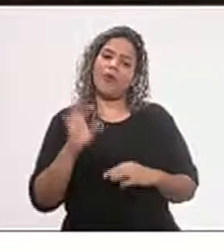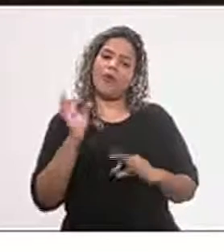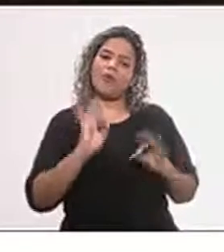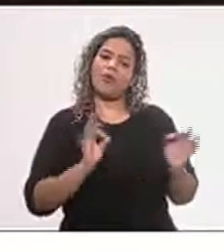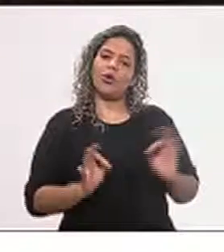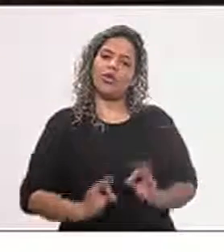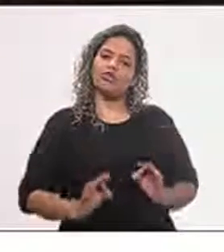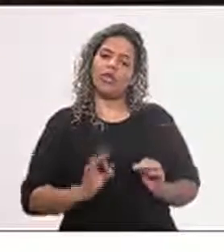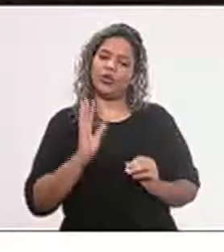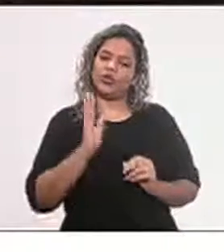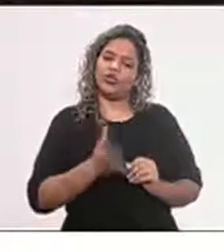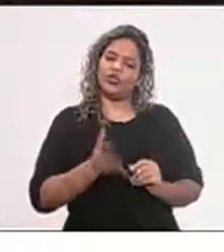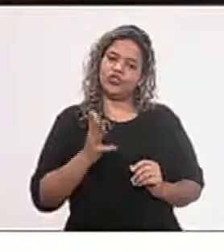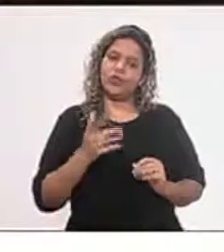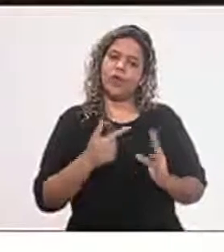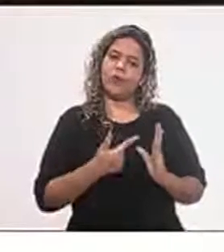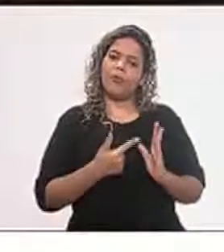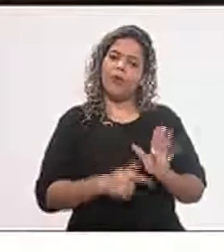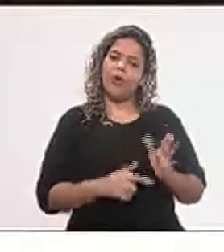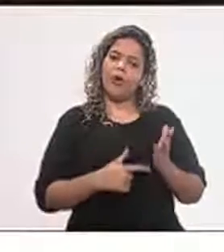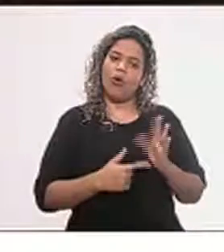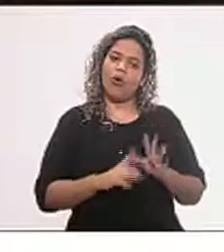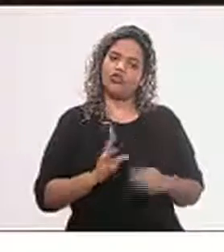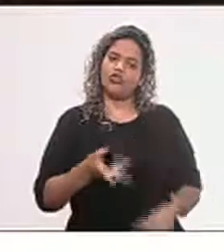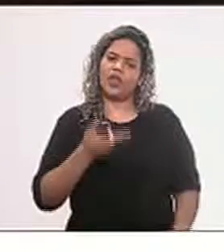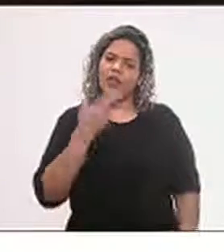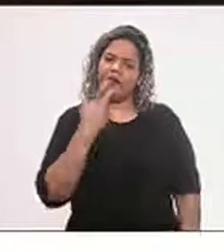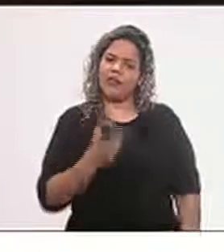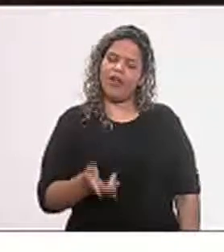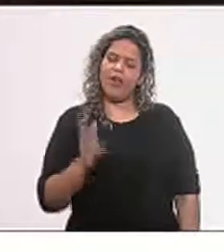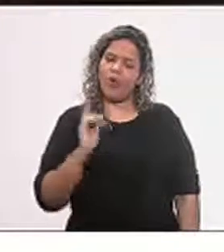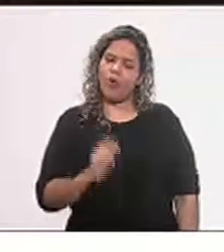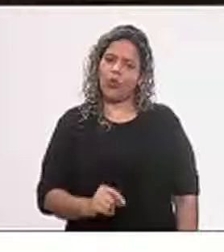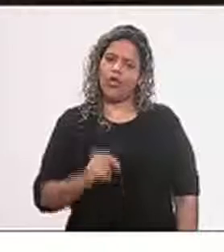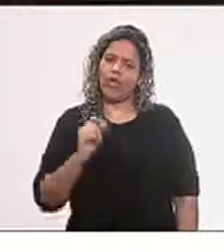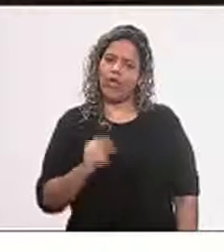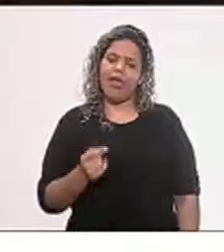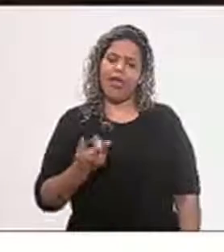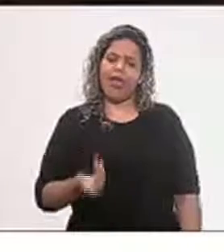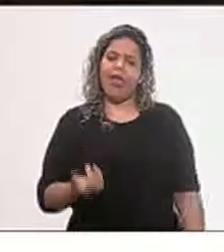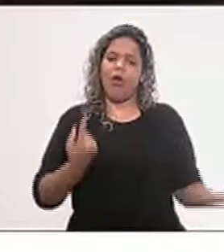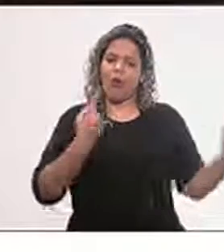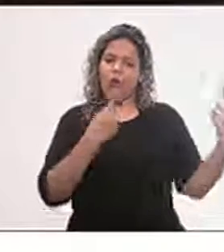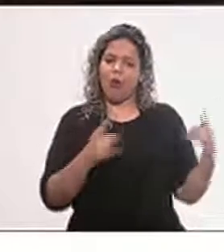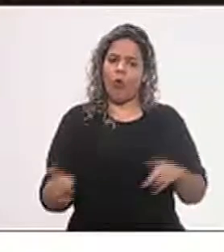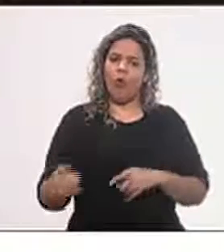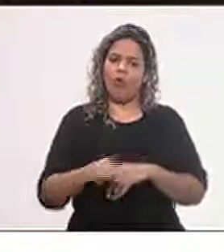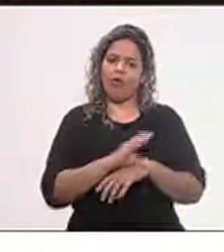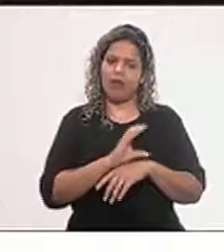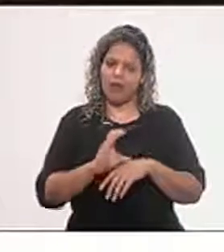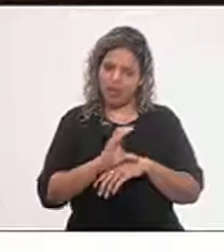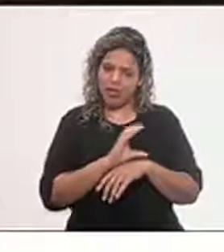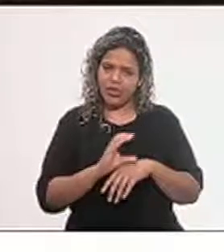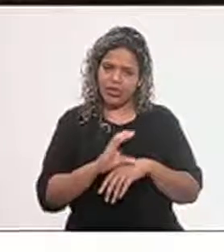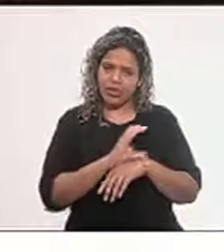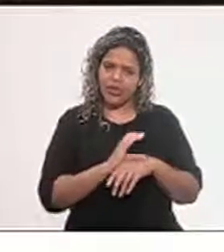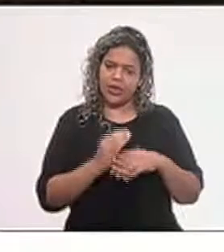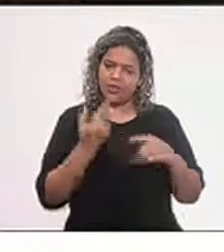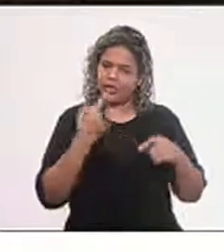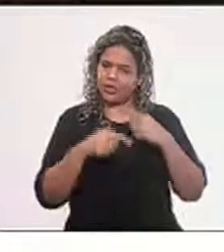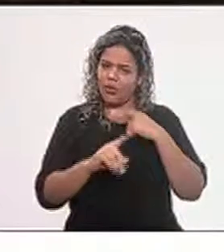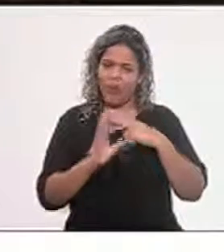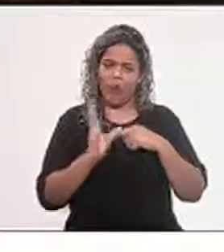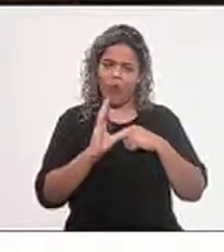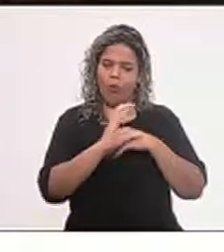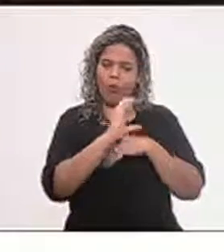que já demonstra, e foi dito aqui, que é absolutamente inconstitucional, pois